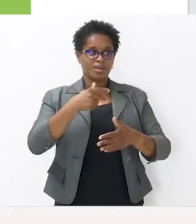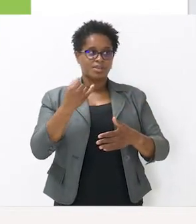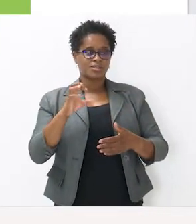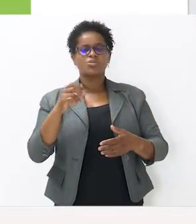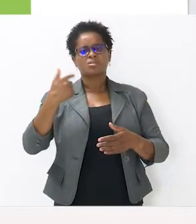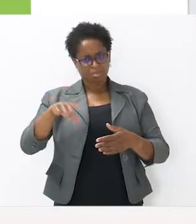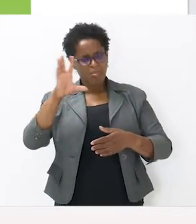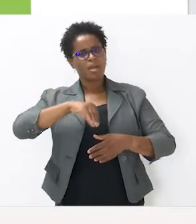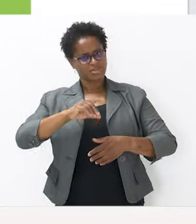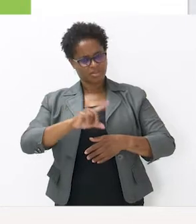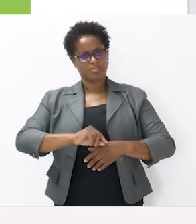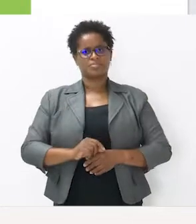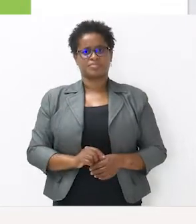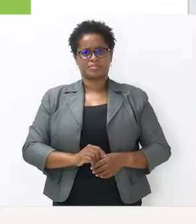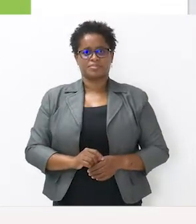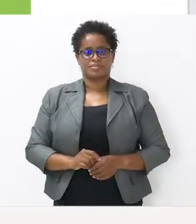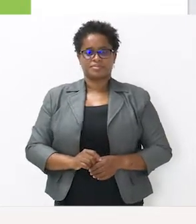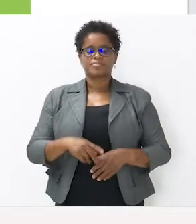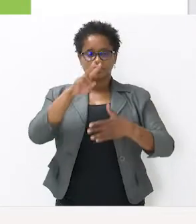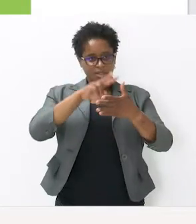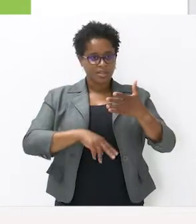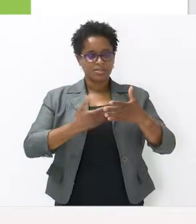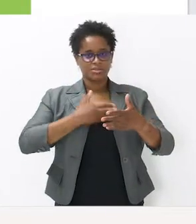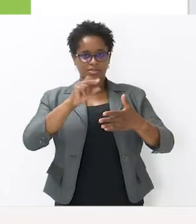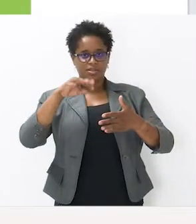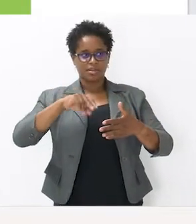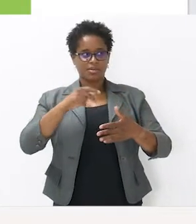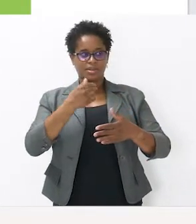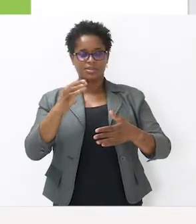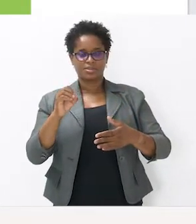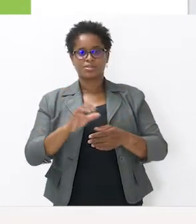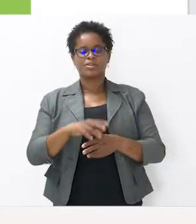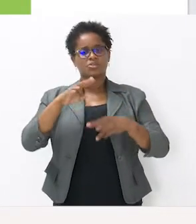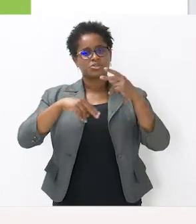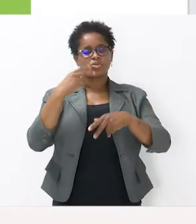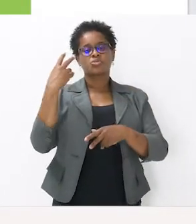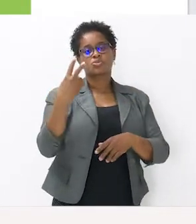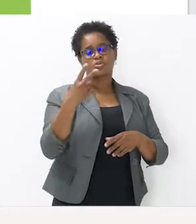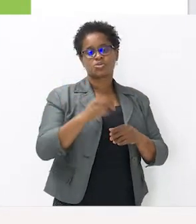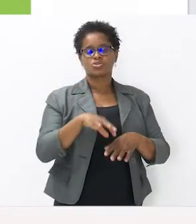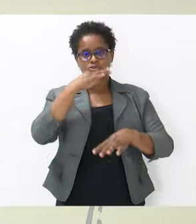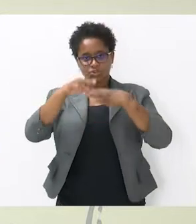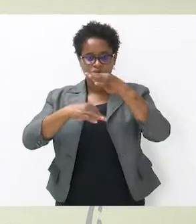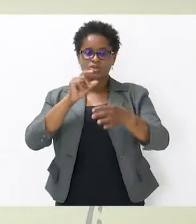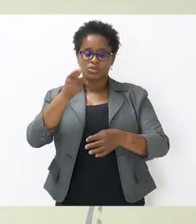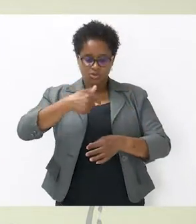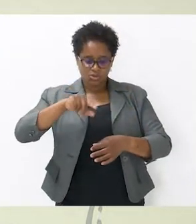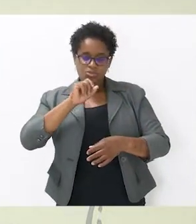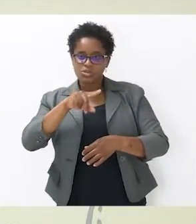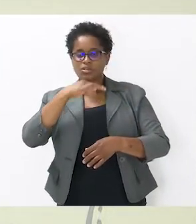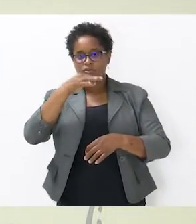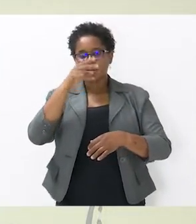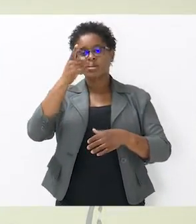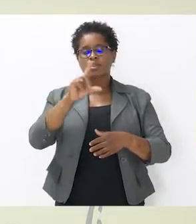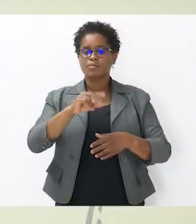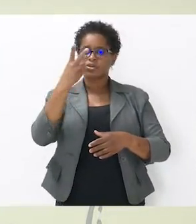temos mais. O texto dramático é constituído por dois tipos de discurso. Podemos dizer também dois tipos